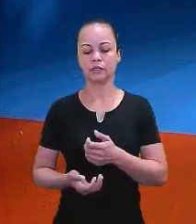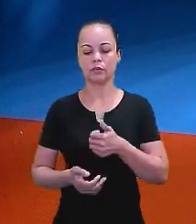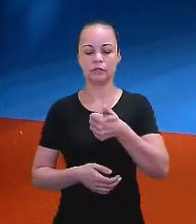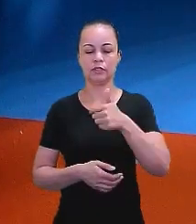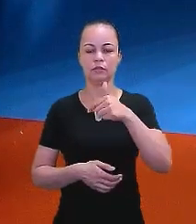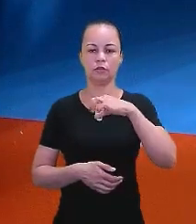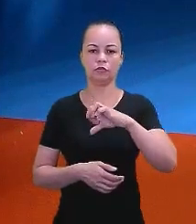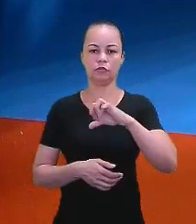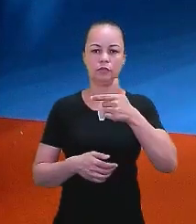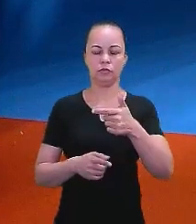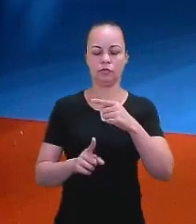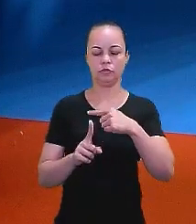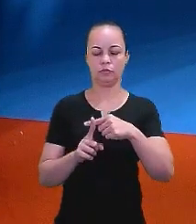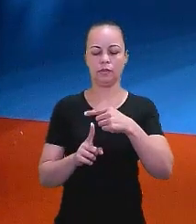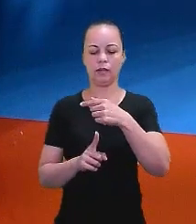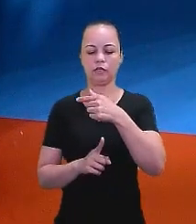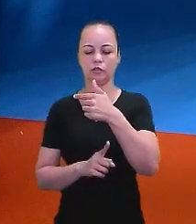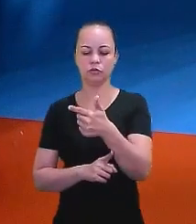mais 270,